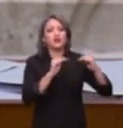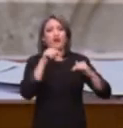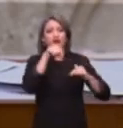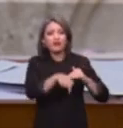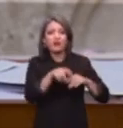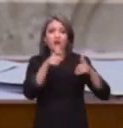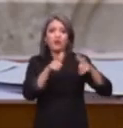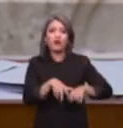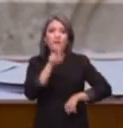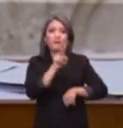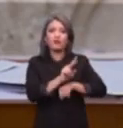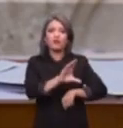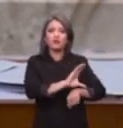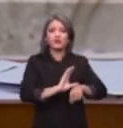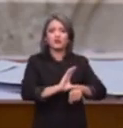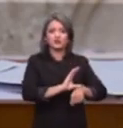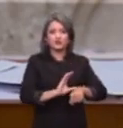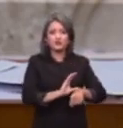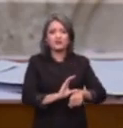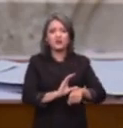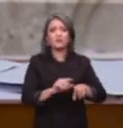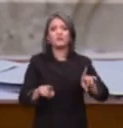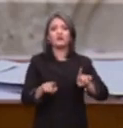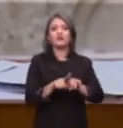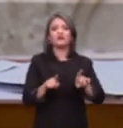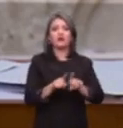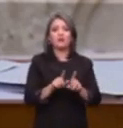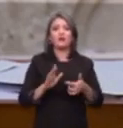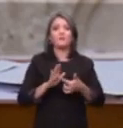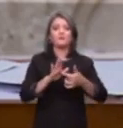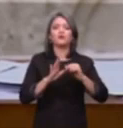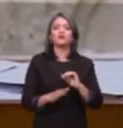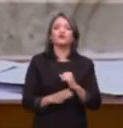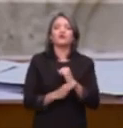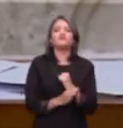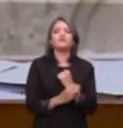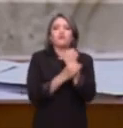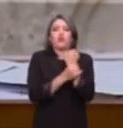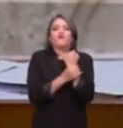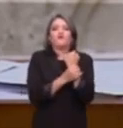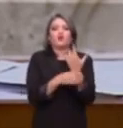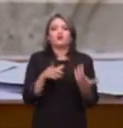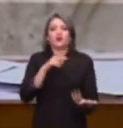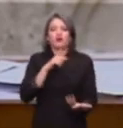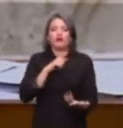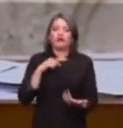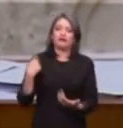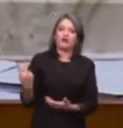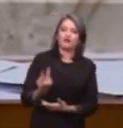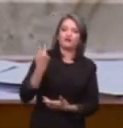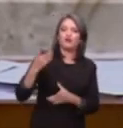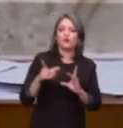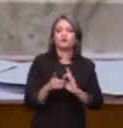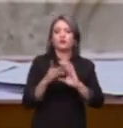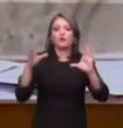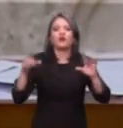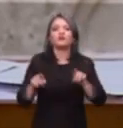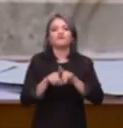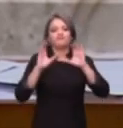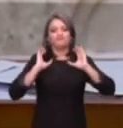da Constituição, e também a resiliência dos nossos valores democráticos e da plena